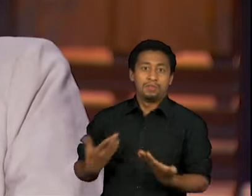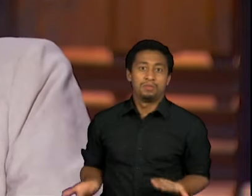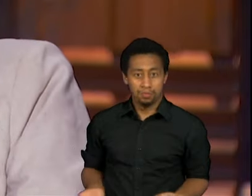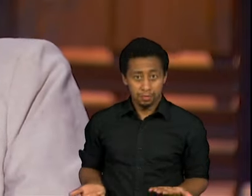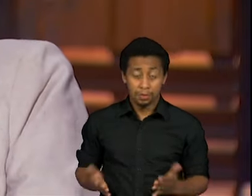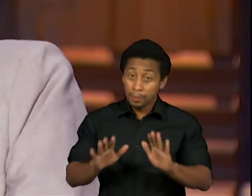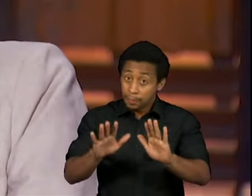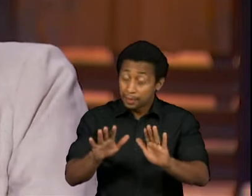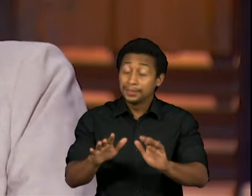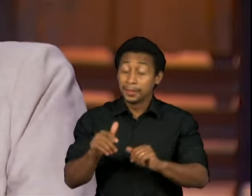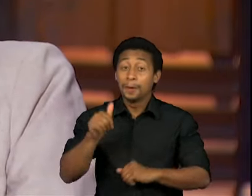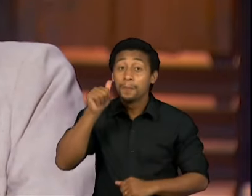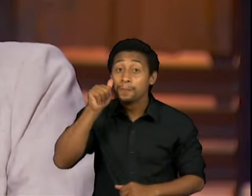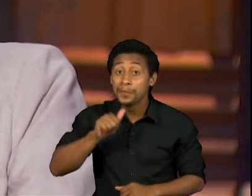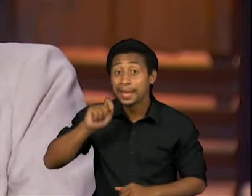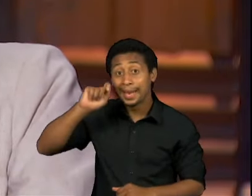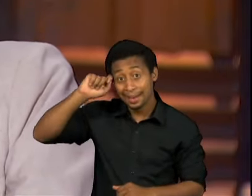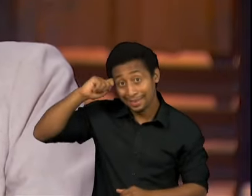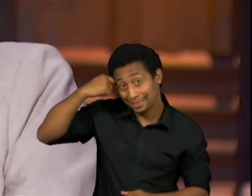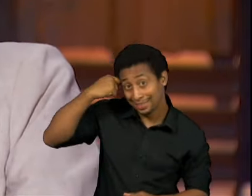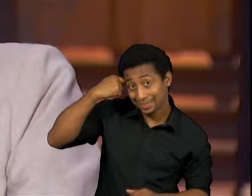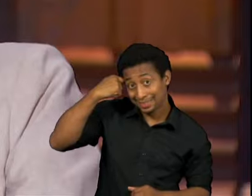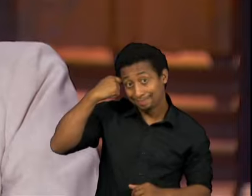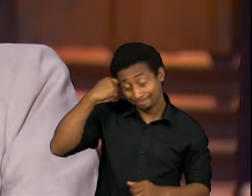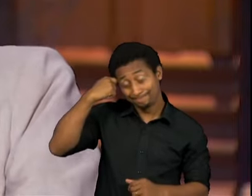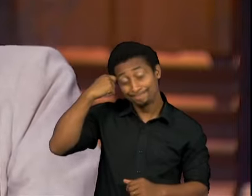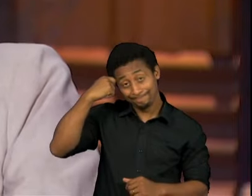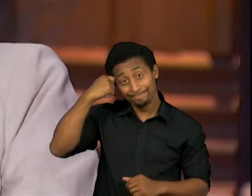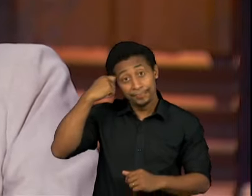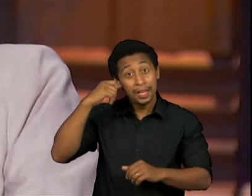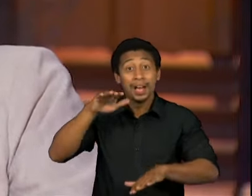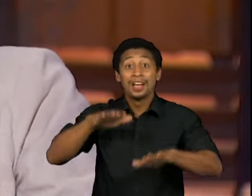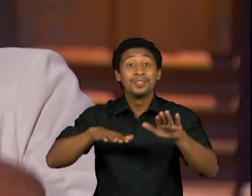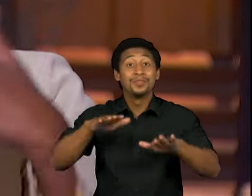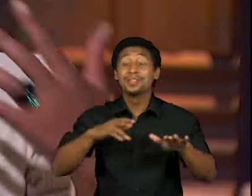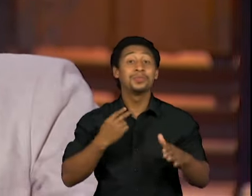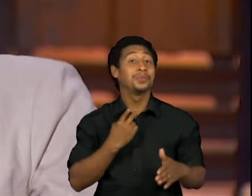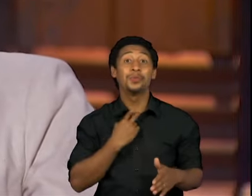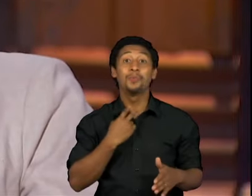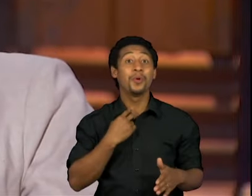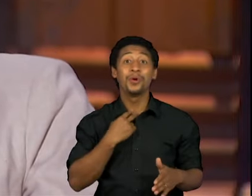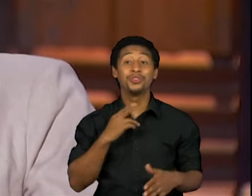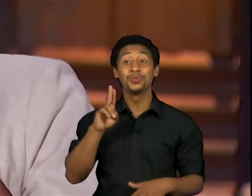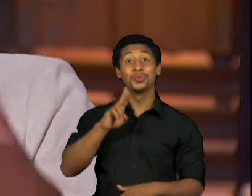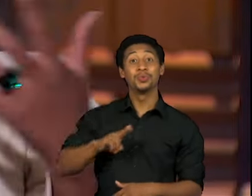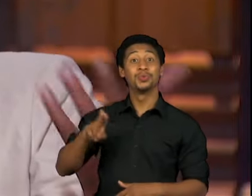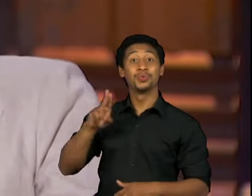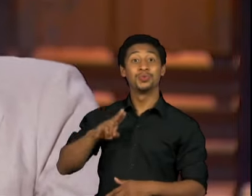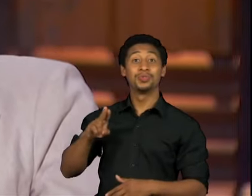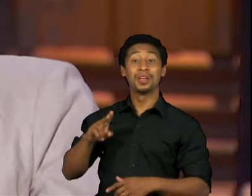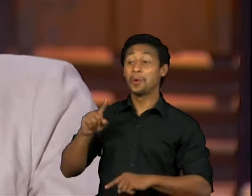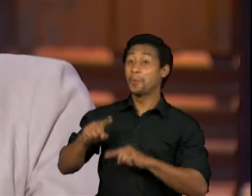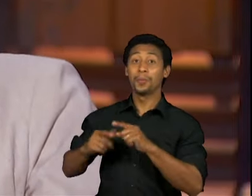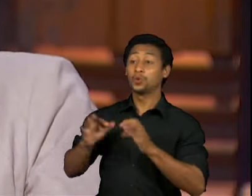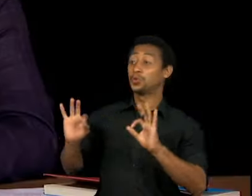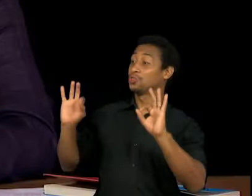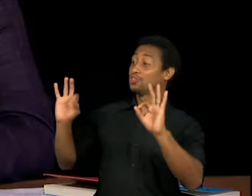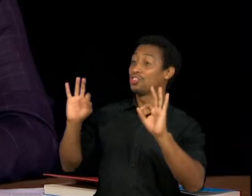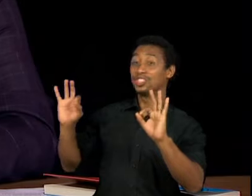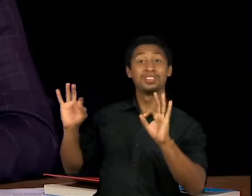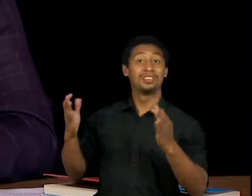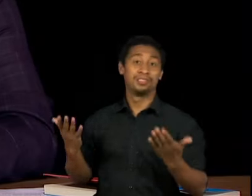nesse lugar diz que uma mulher negra ela não pode ser a estar em determinados espaços ou não pode ter determinado as coisas